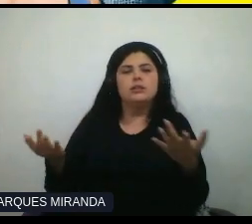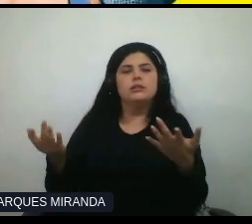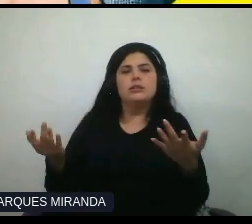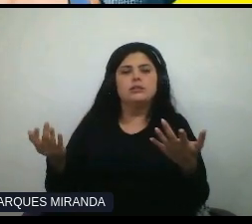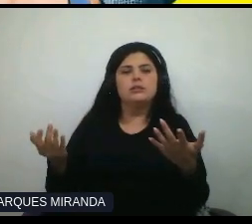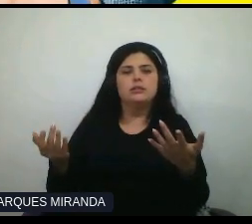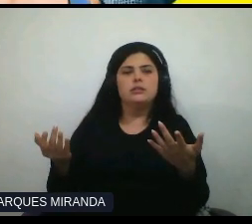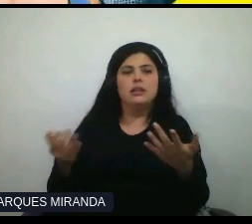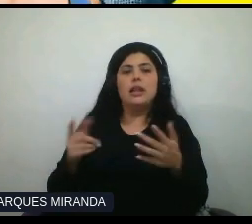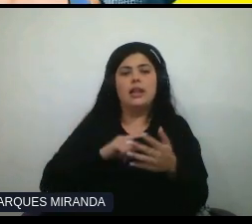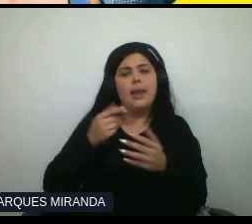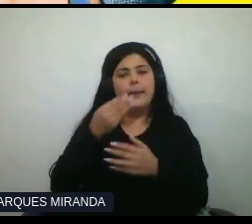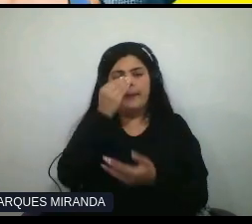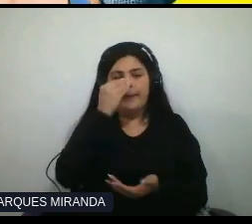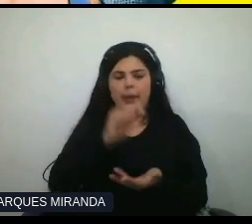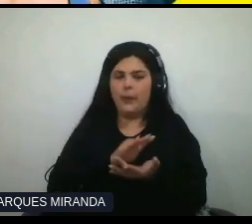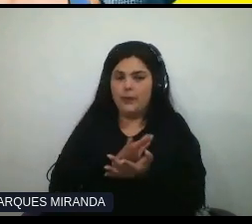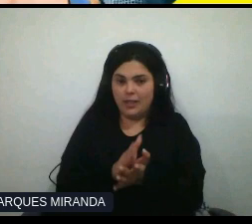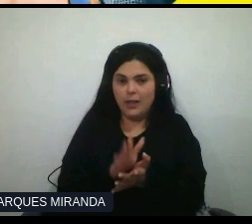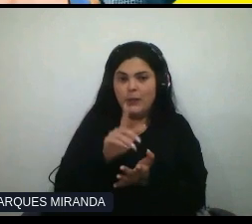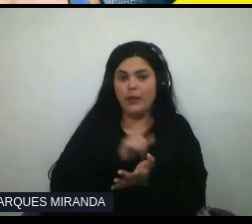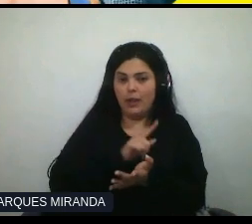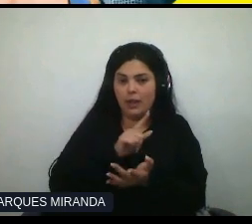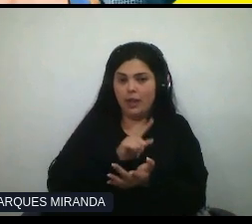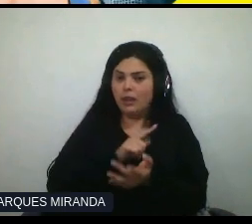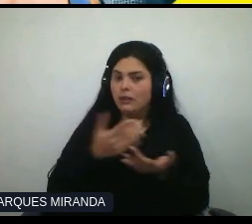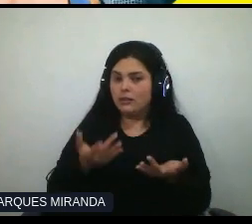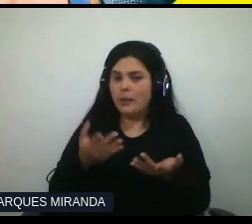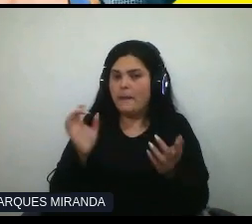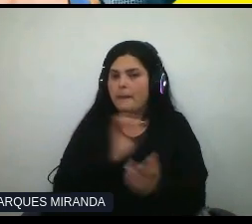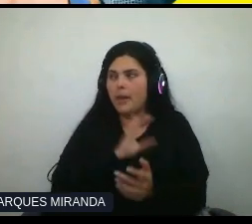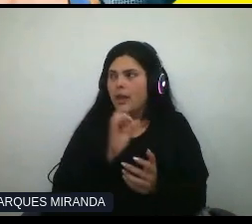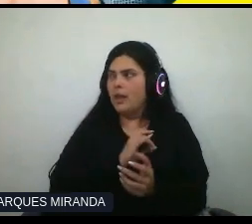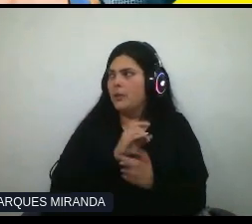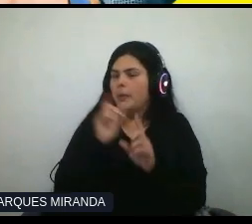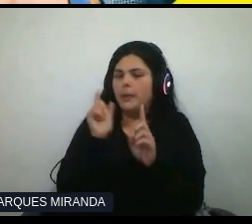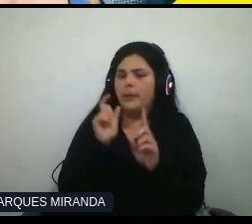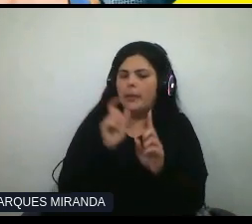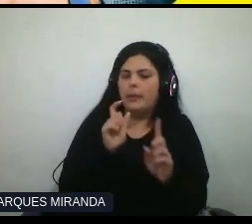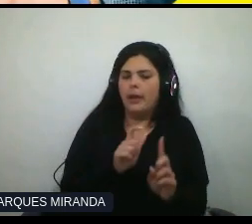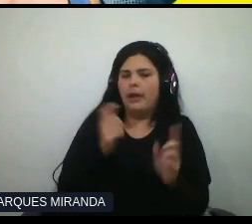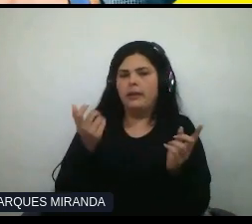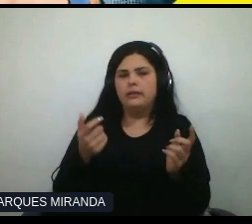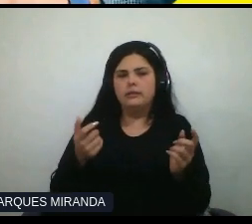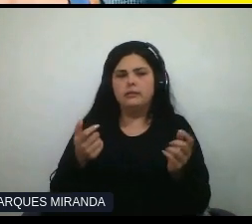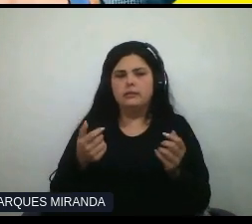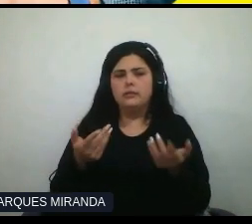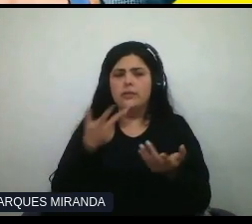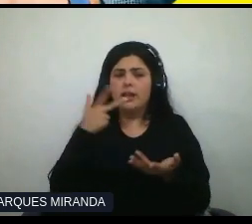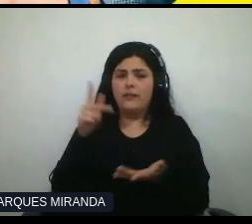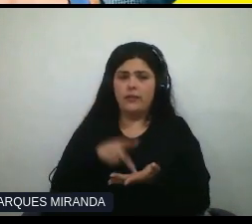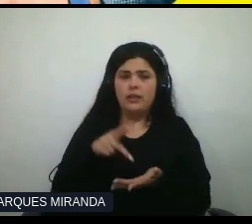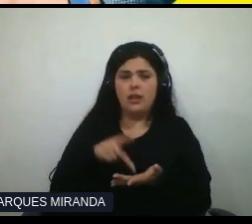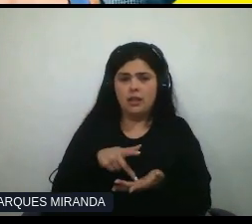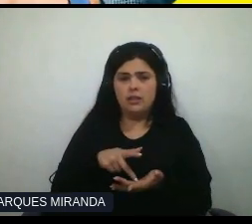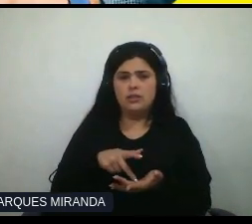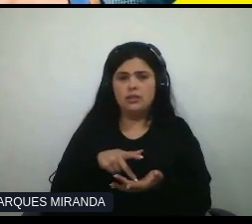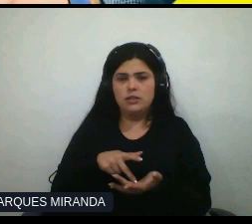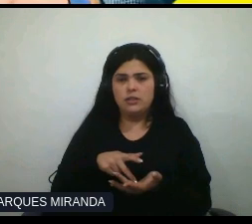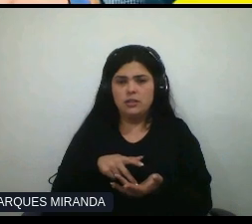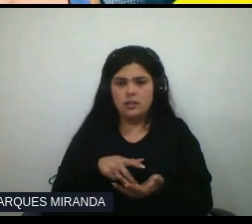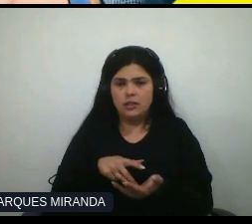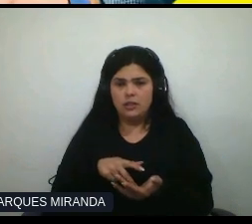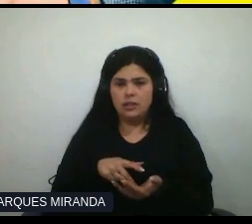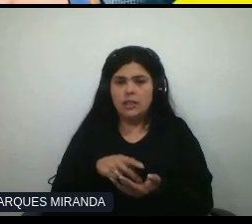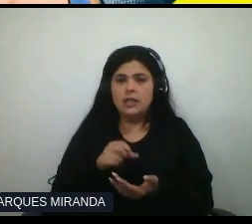esse preconceito? Existe medo de retaliação? Vou ser bem sincero. Esse se provar,